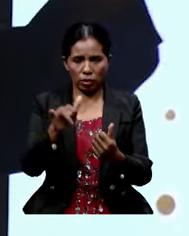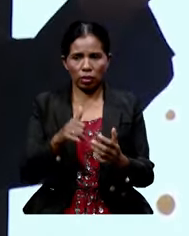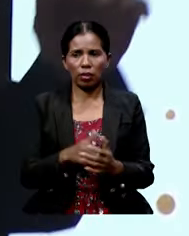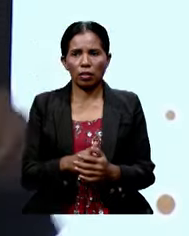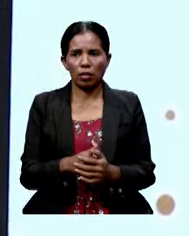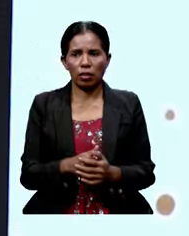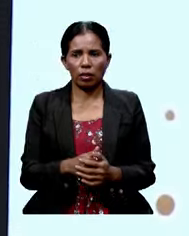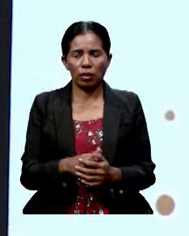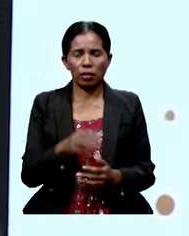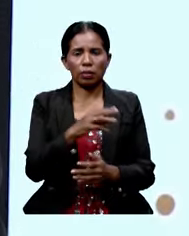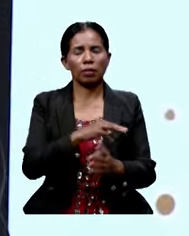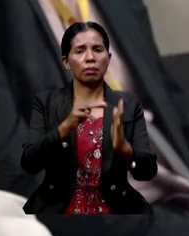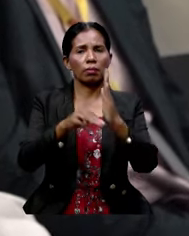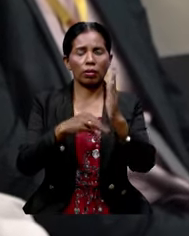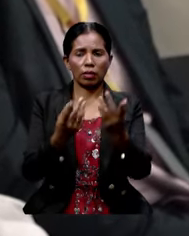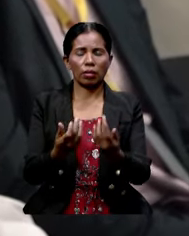médias empresas.